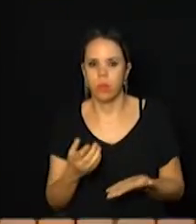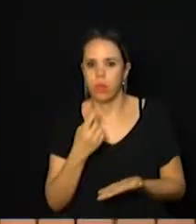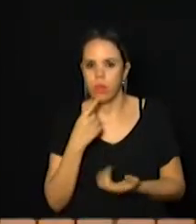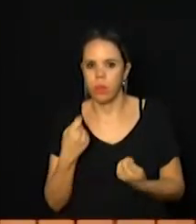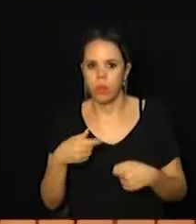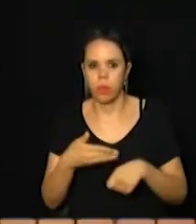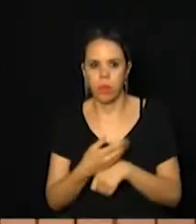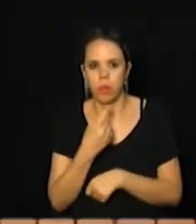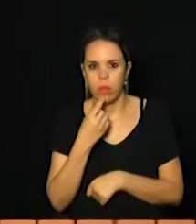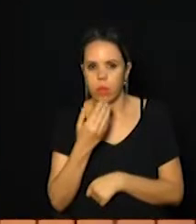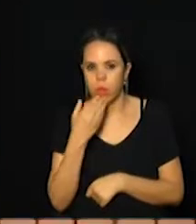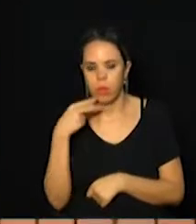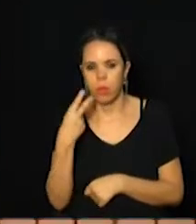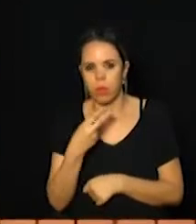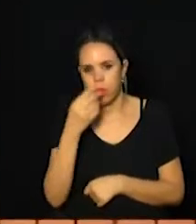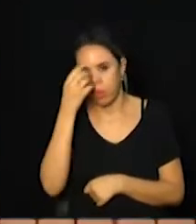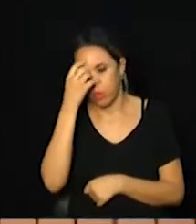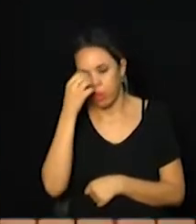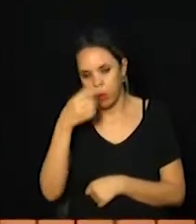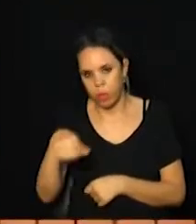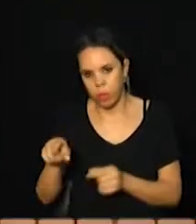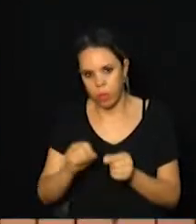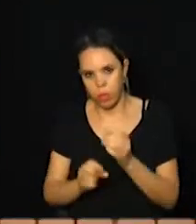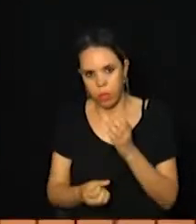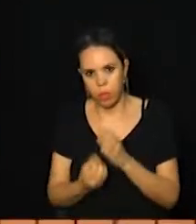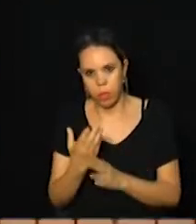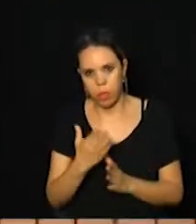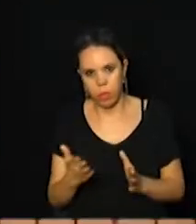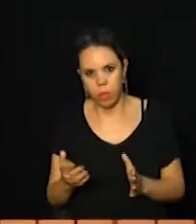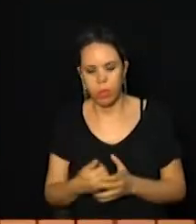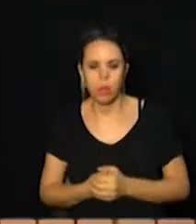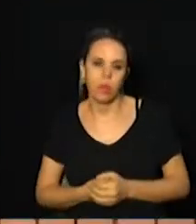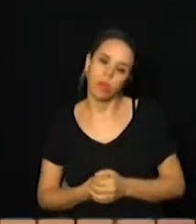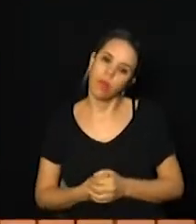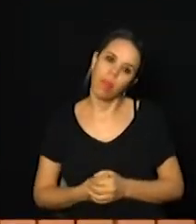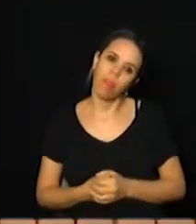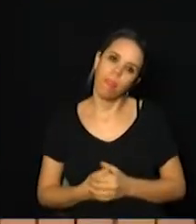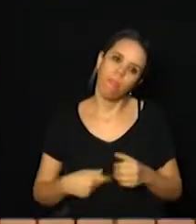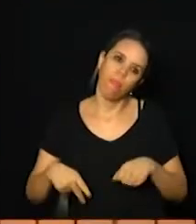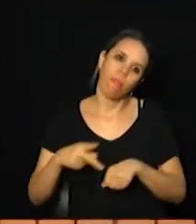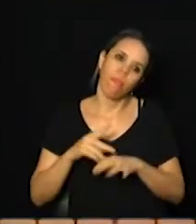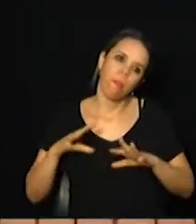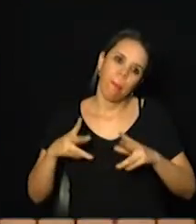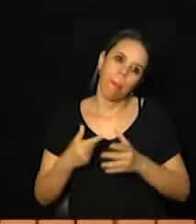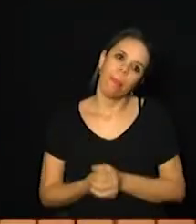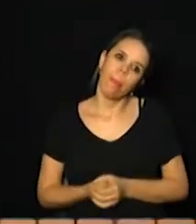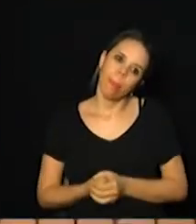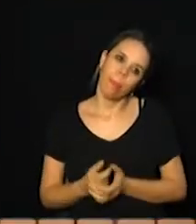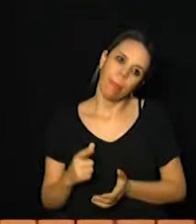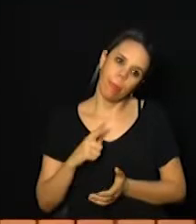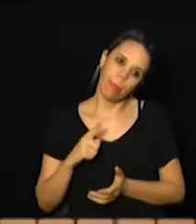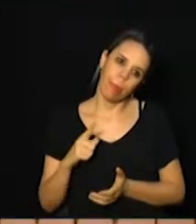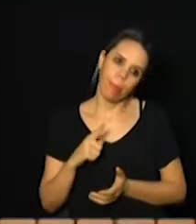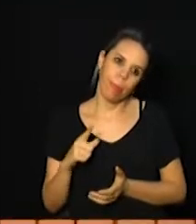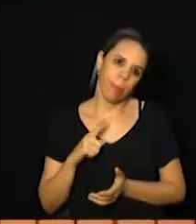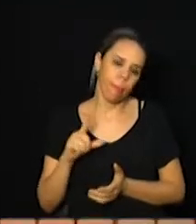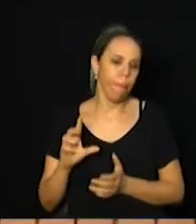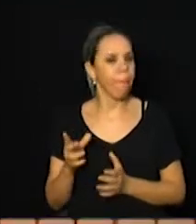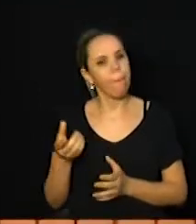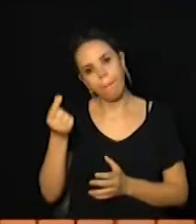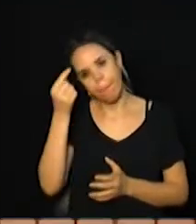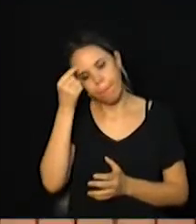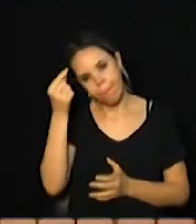Campinas pedir para os vereadores lá para que isso acontecesse né então no país inteiro nós temos que ir à